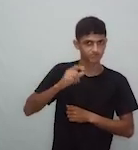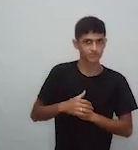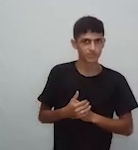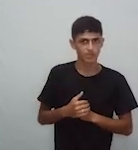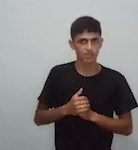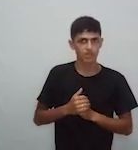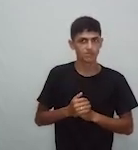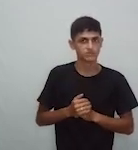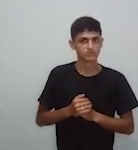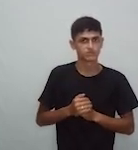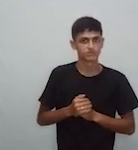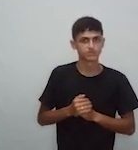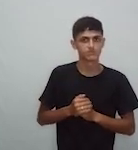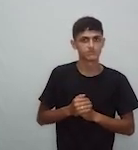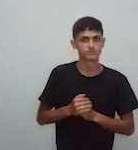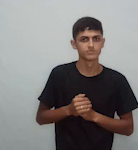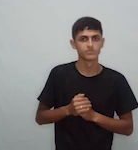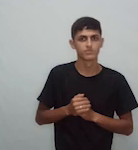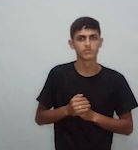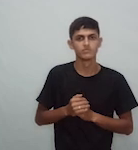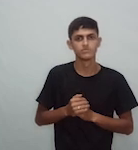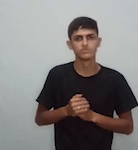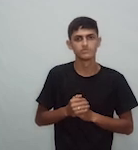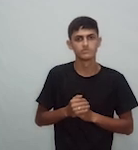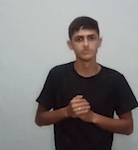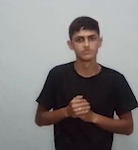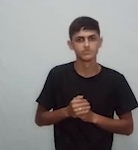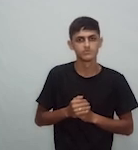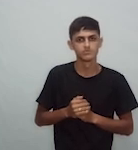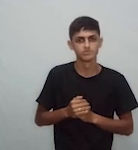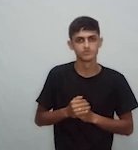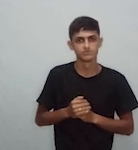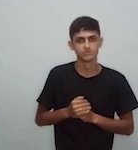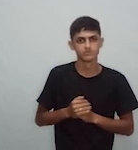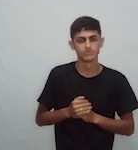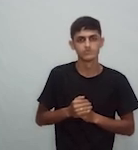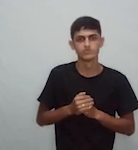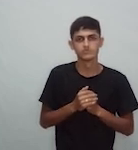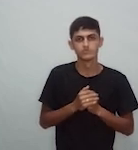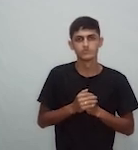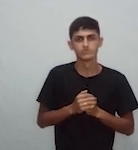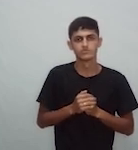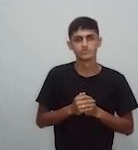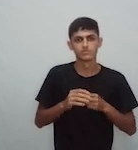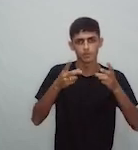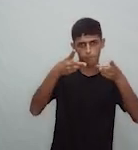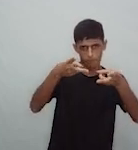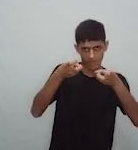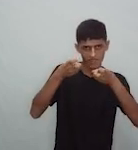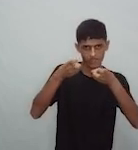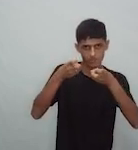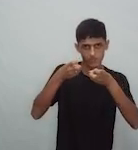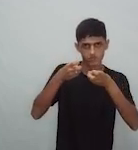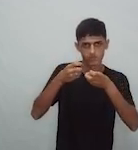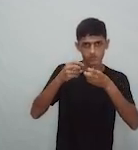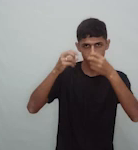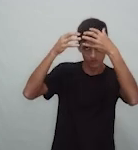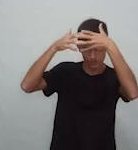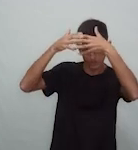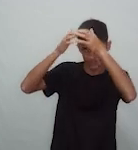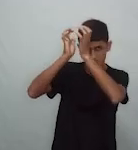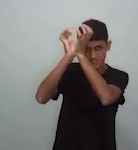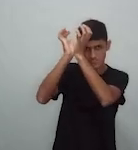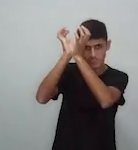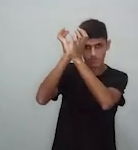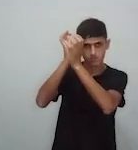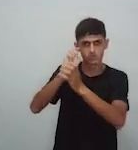aqui um pedaço do nosso cérebro e que ele é a maior parte do nosso encéfalo. Então, a gente vê aqui que o cérebro é a maior parte do encéfalo, ele